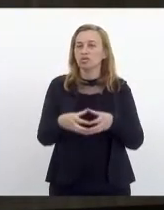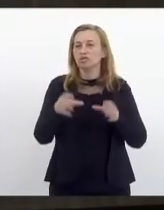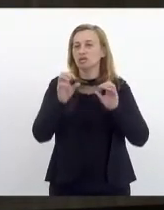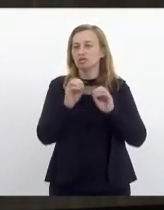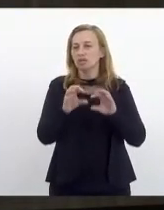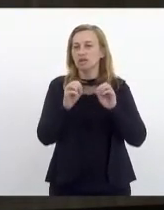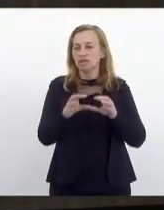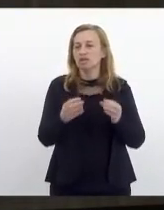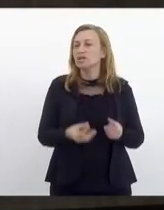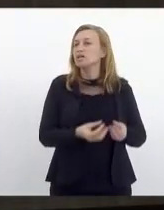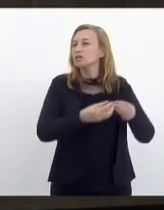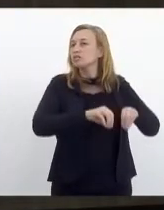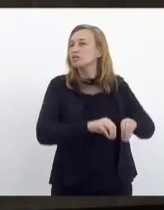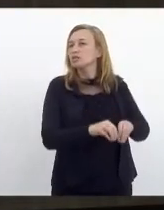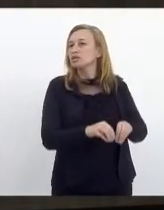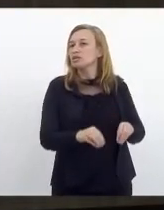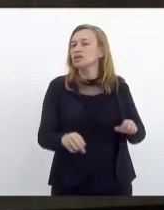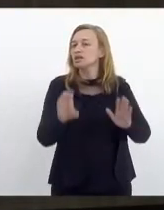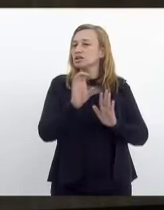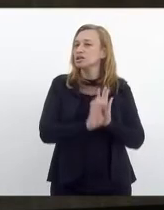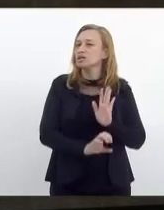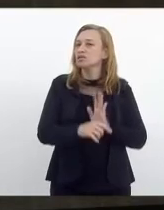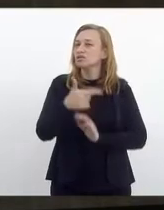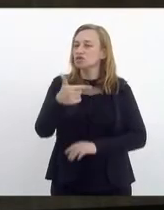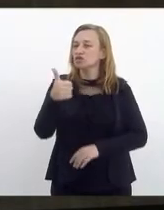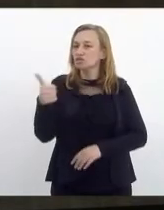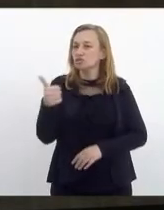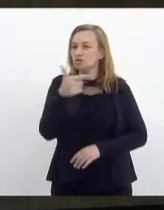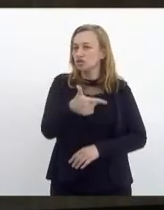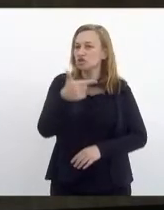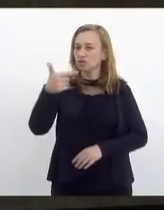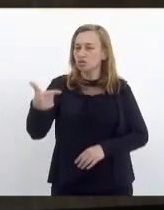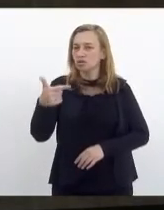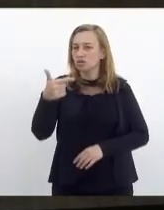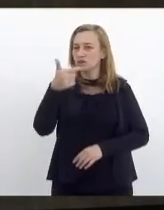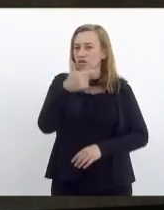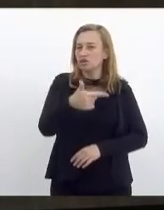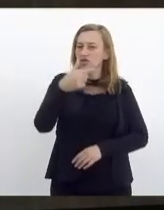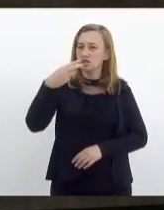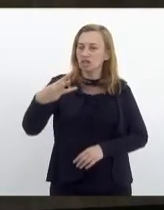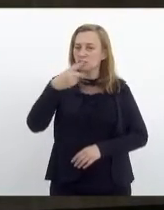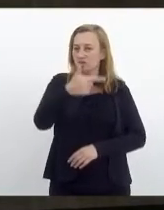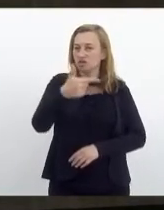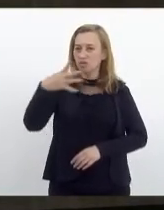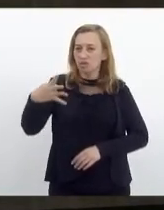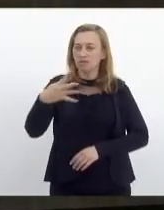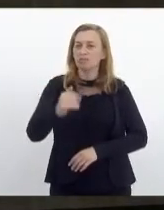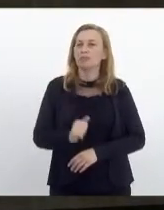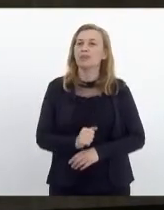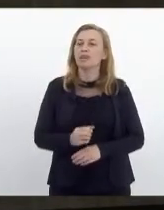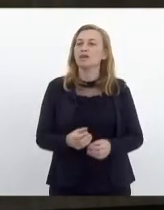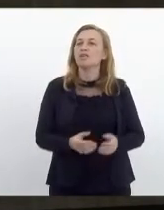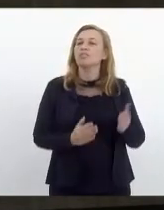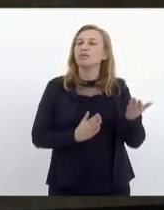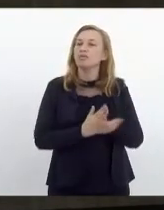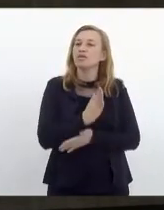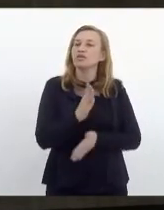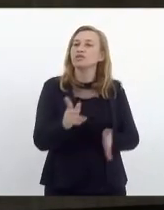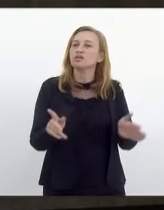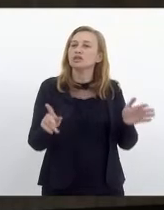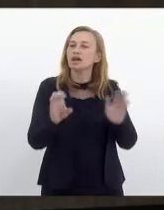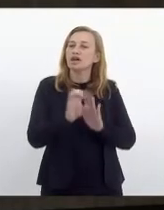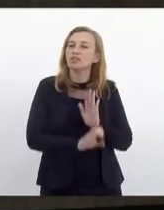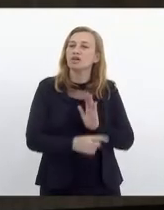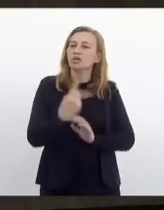pela prejudicabilidade das emendas 21, 22, 23 e 24. Pela aprovação da emenda 1